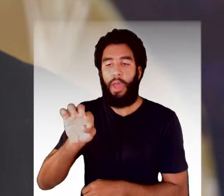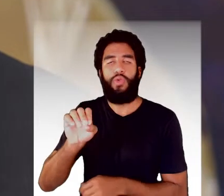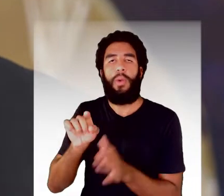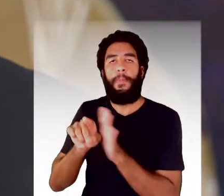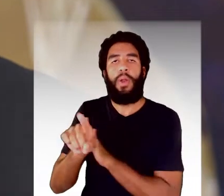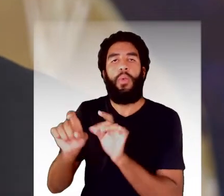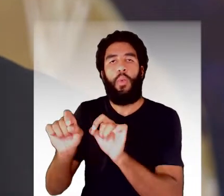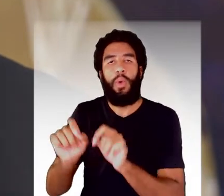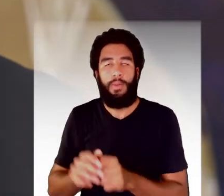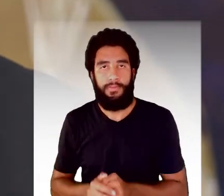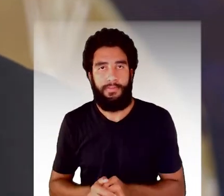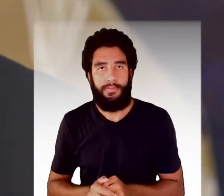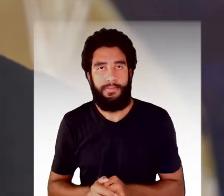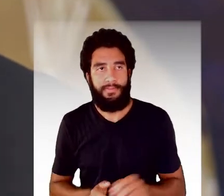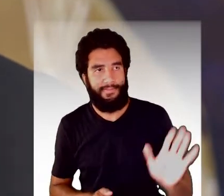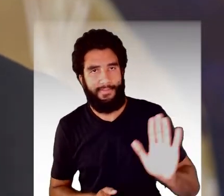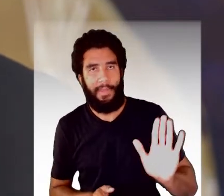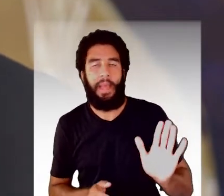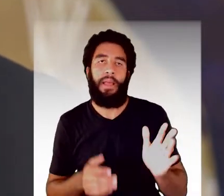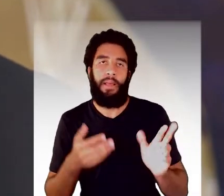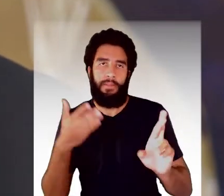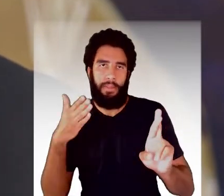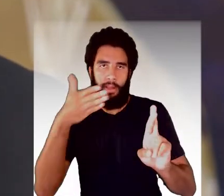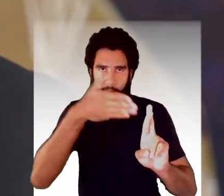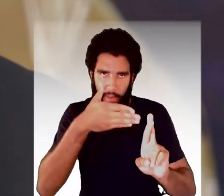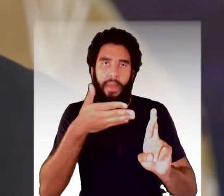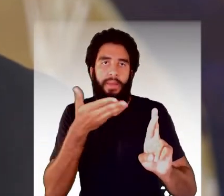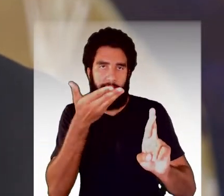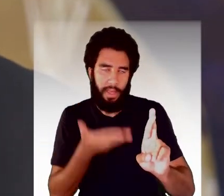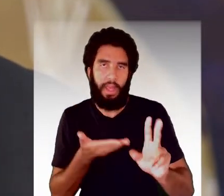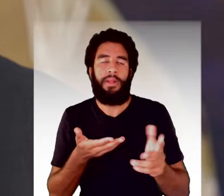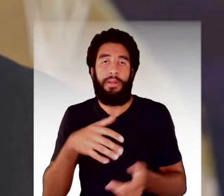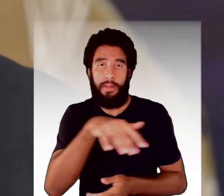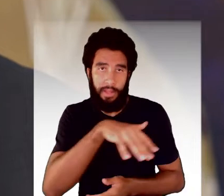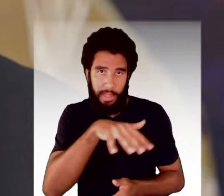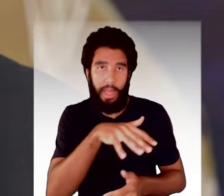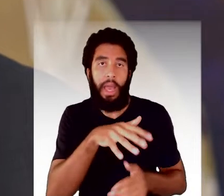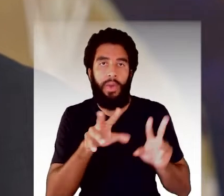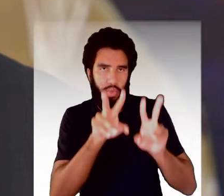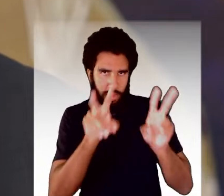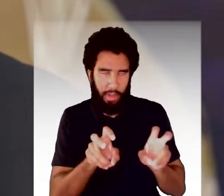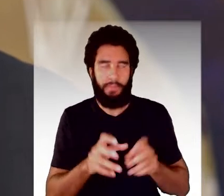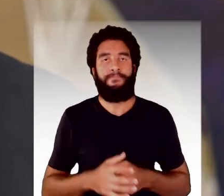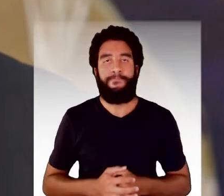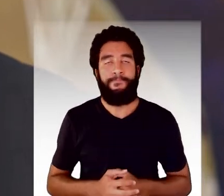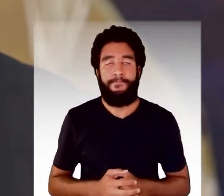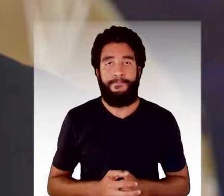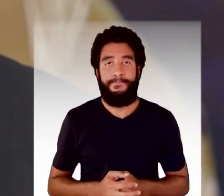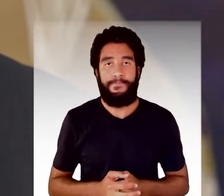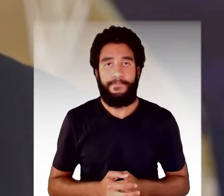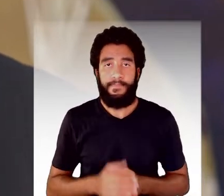acho que a contribuição importante que a gente tem a expectativa de ter com o doutor Roberto é a questão